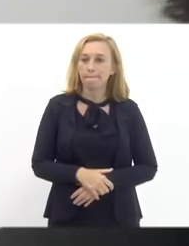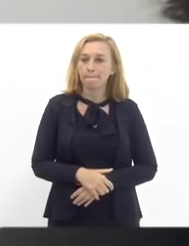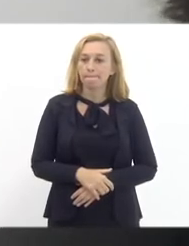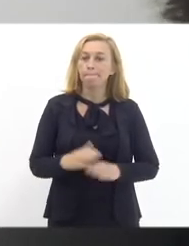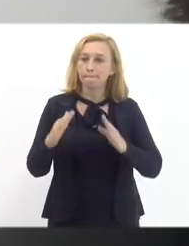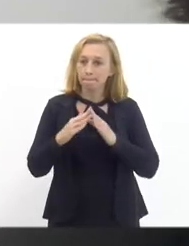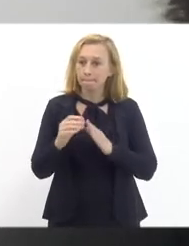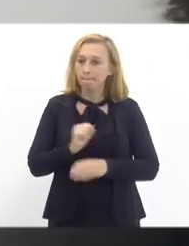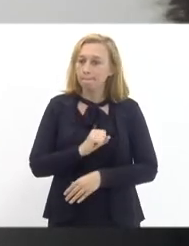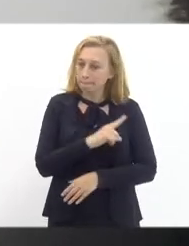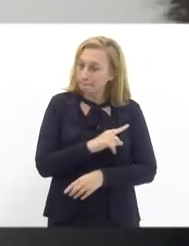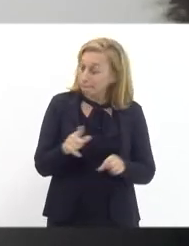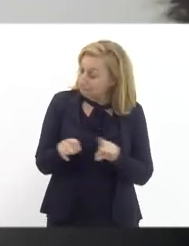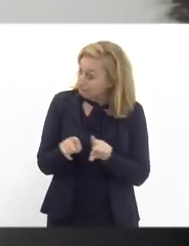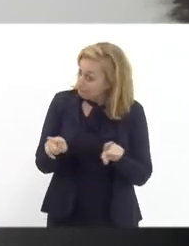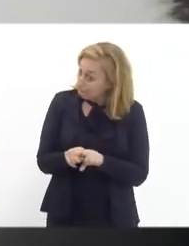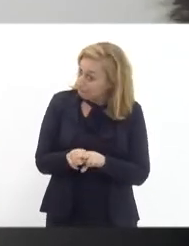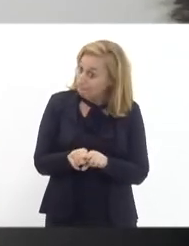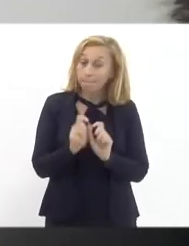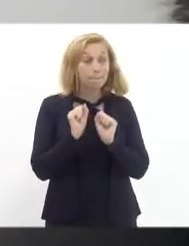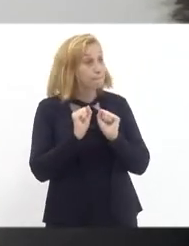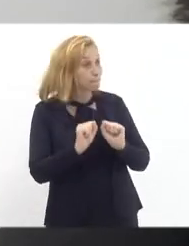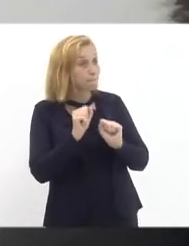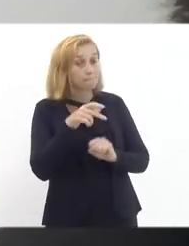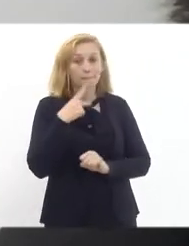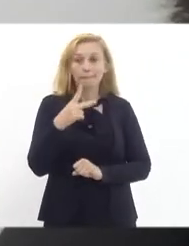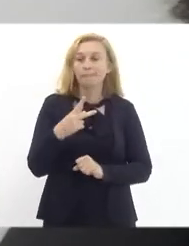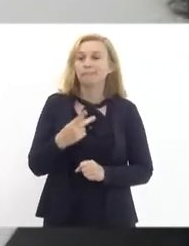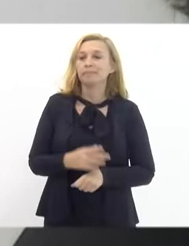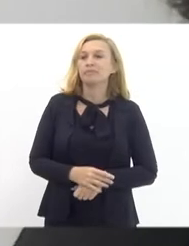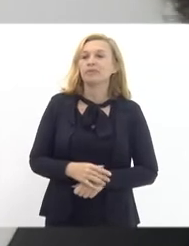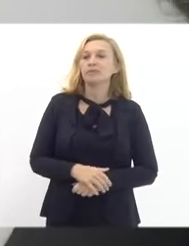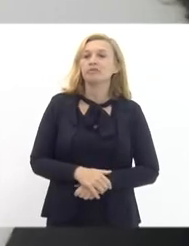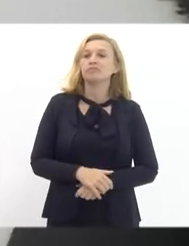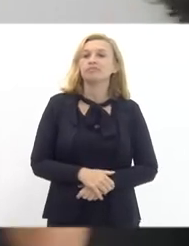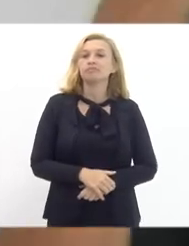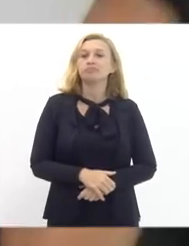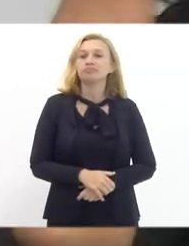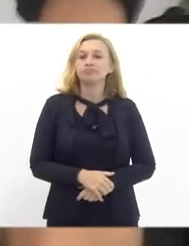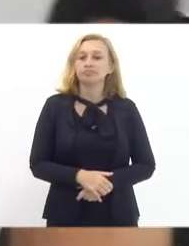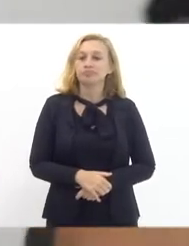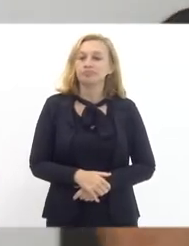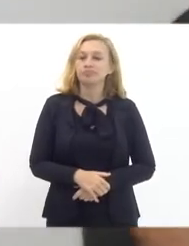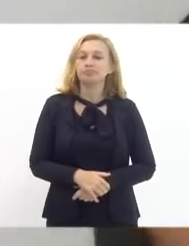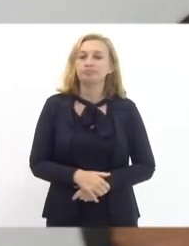morador de São Gonçalo também, né, posso dizer que uno hoje, né,